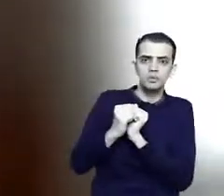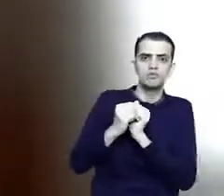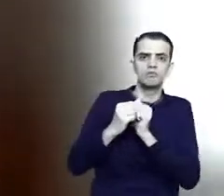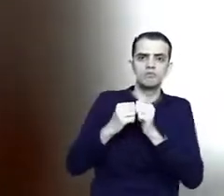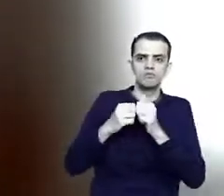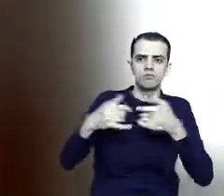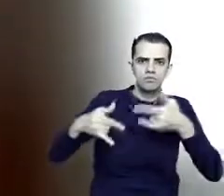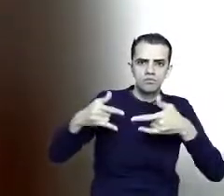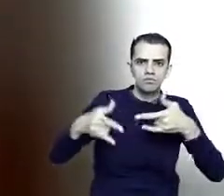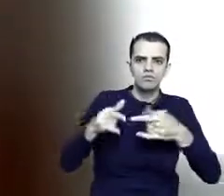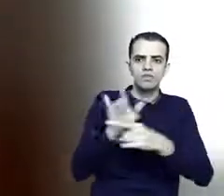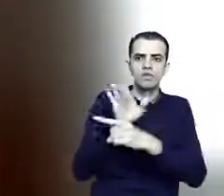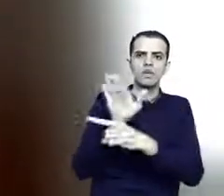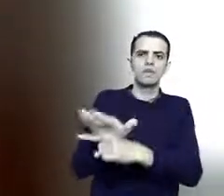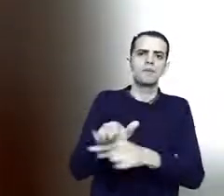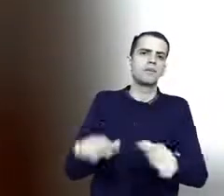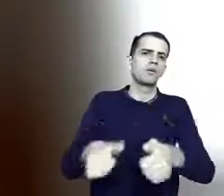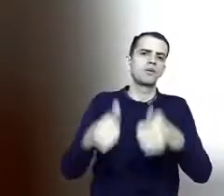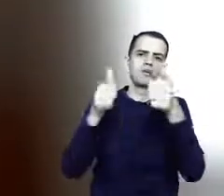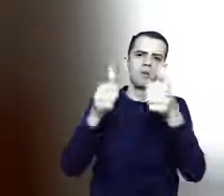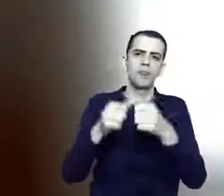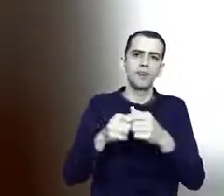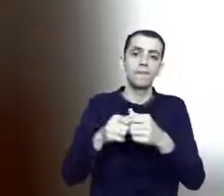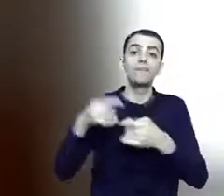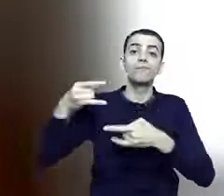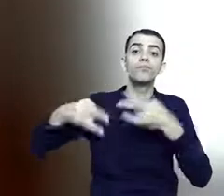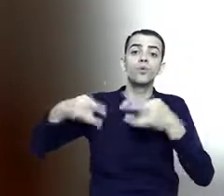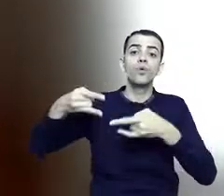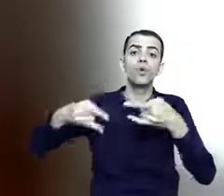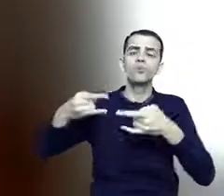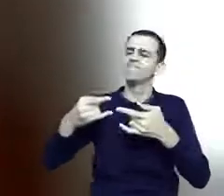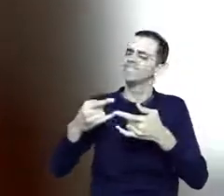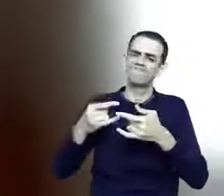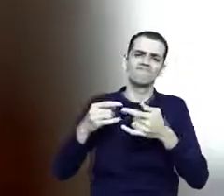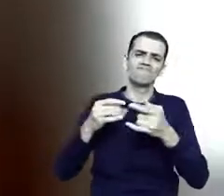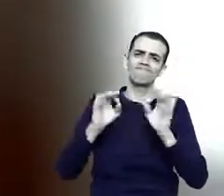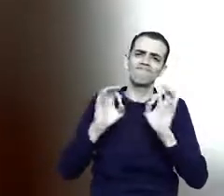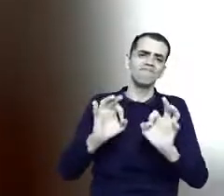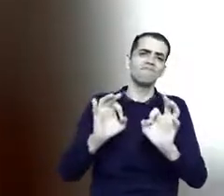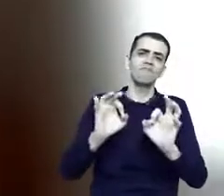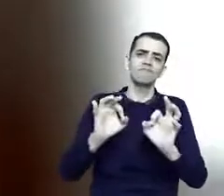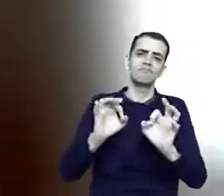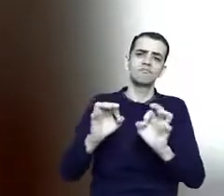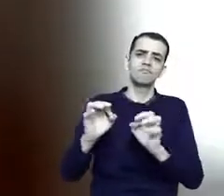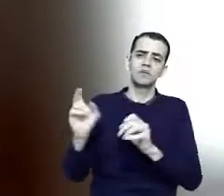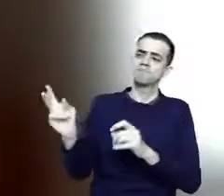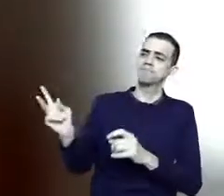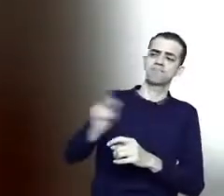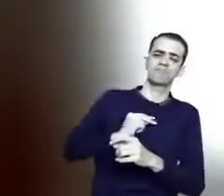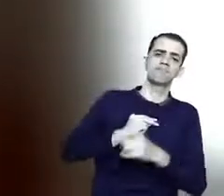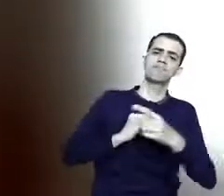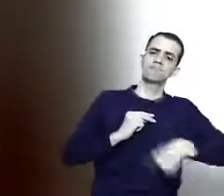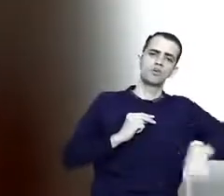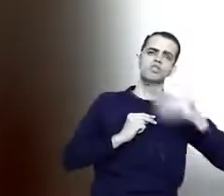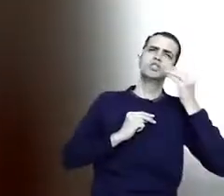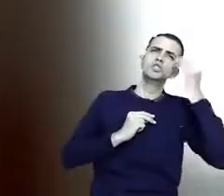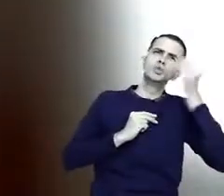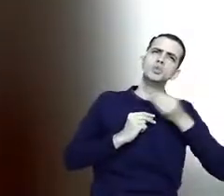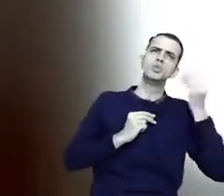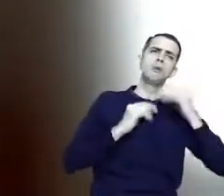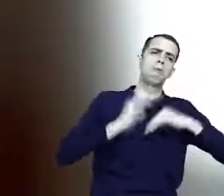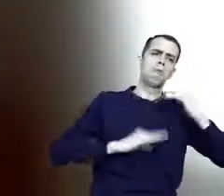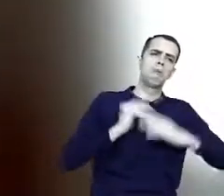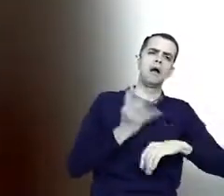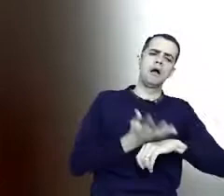quadril. E aí, o robô, sem sombra de dúvidas, ele supera a experiência de qualquer cirurgião,